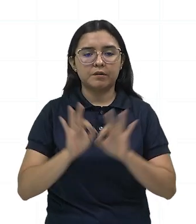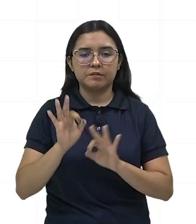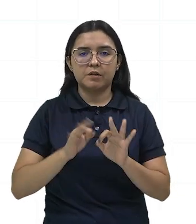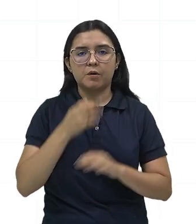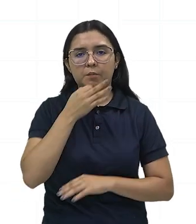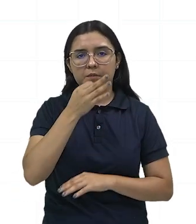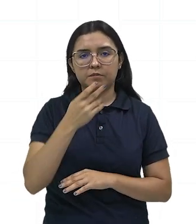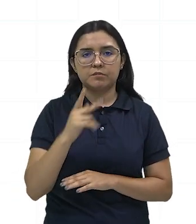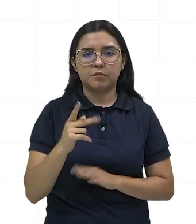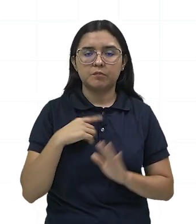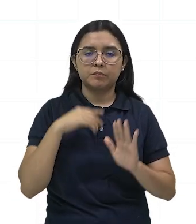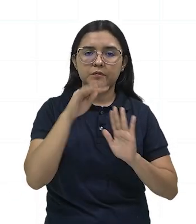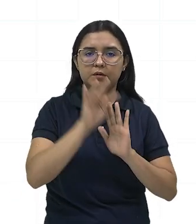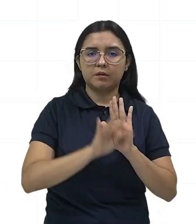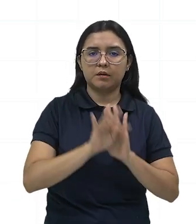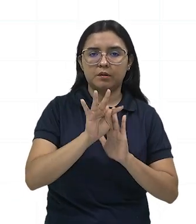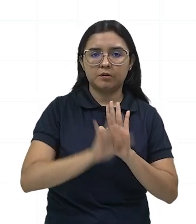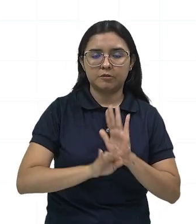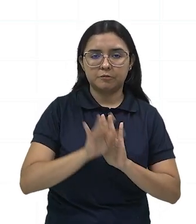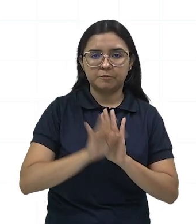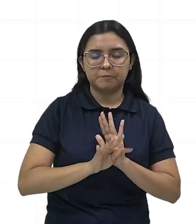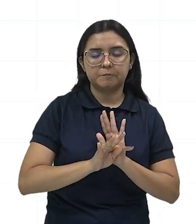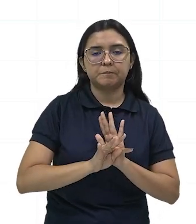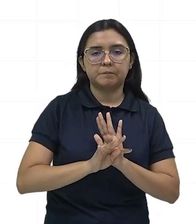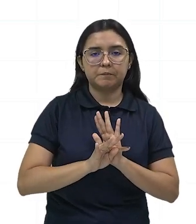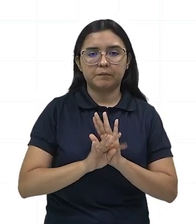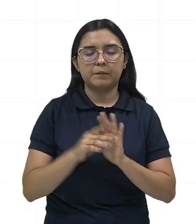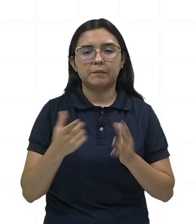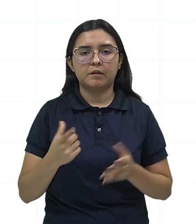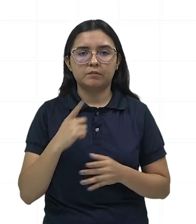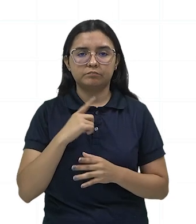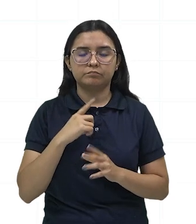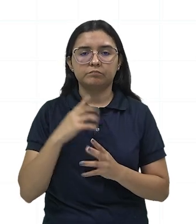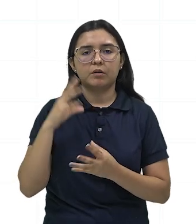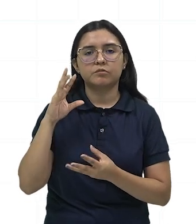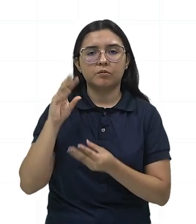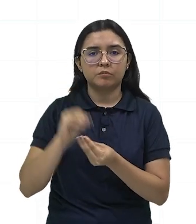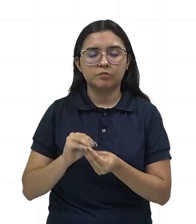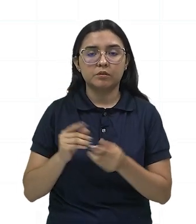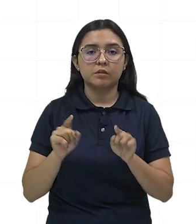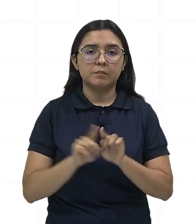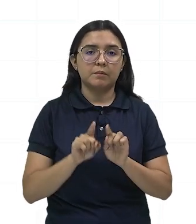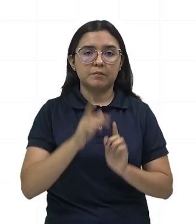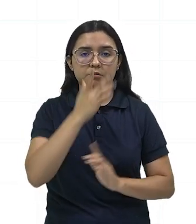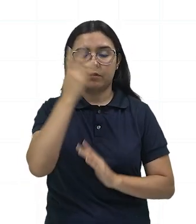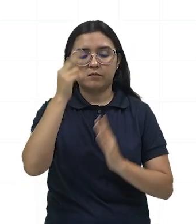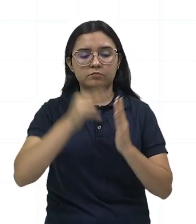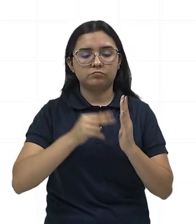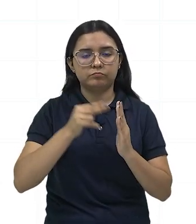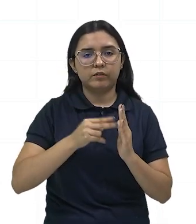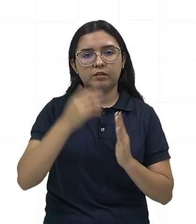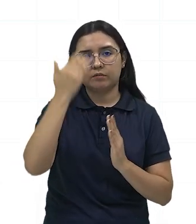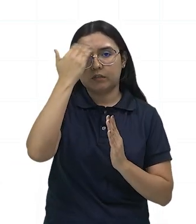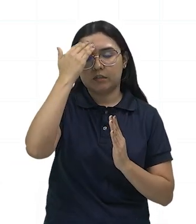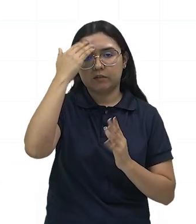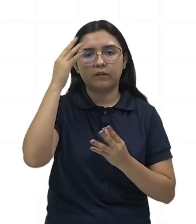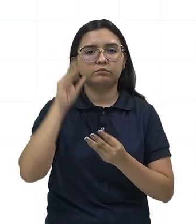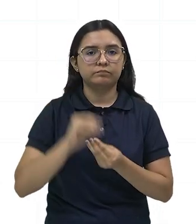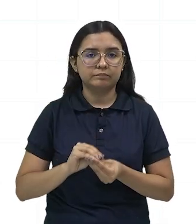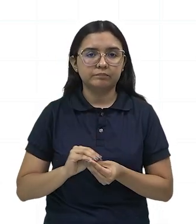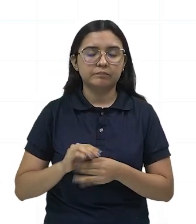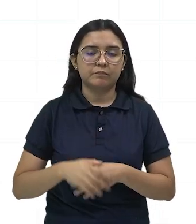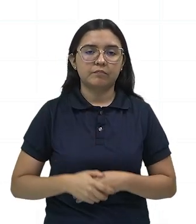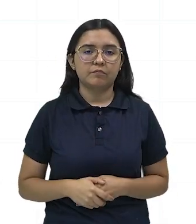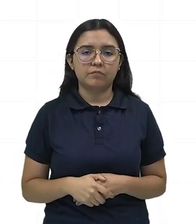sua redação para que você chegue a determinadas conclusões ou leve o seu leitor a determinadas conclusões